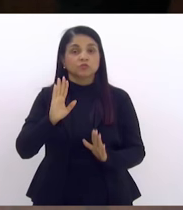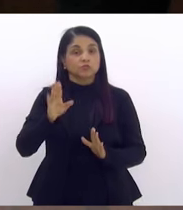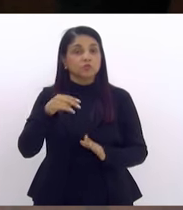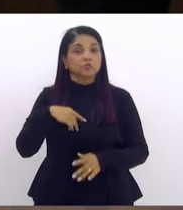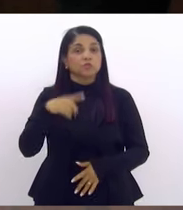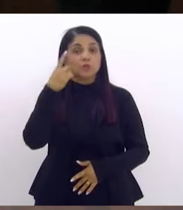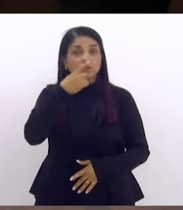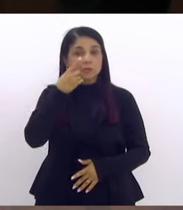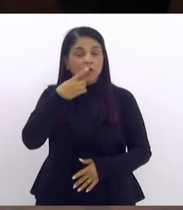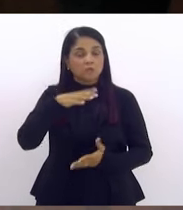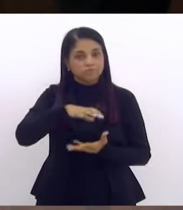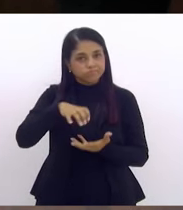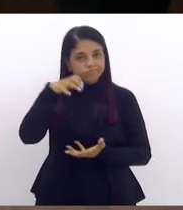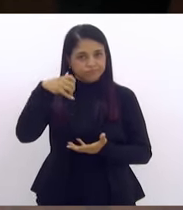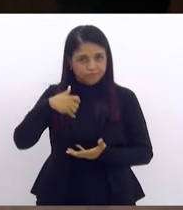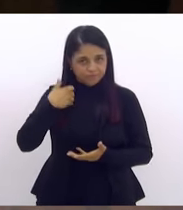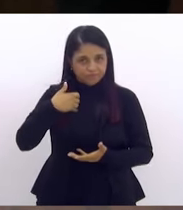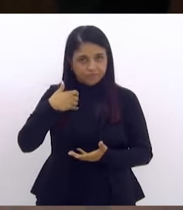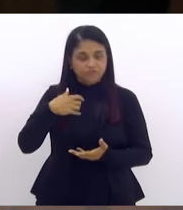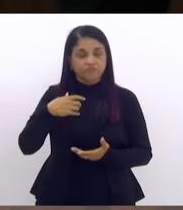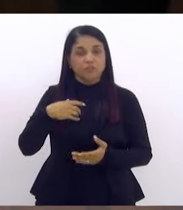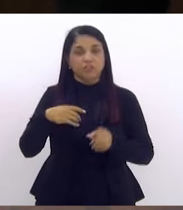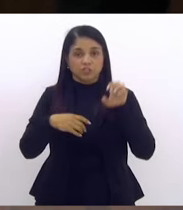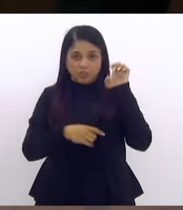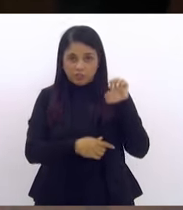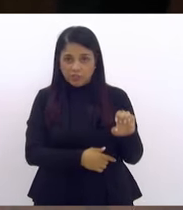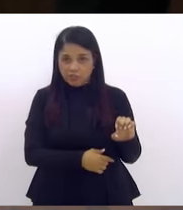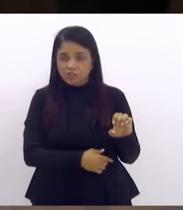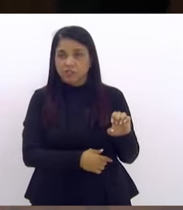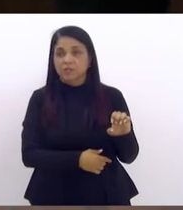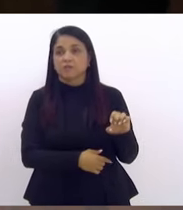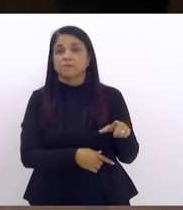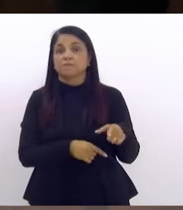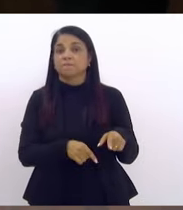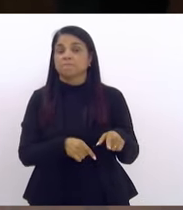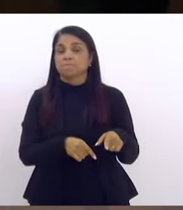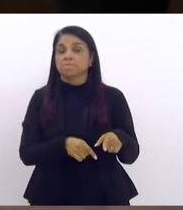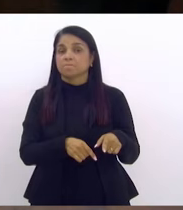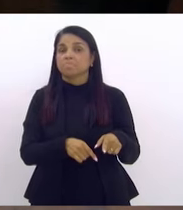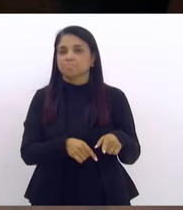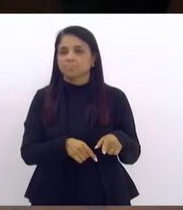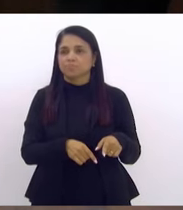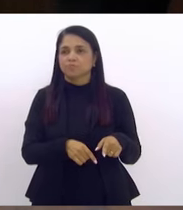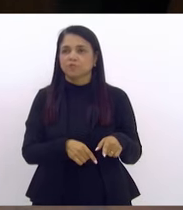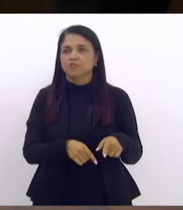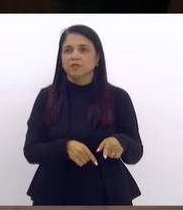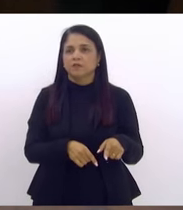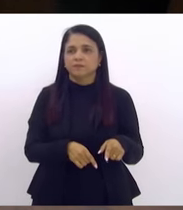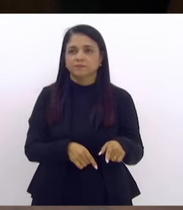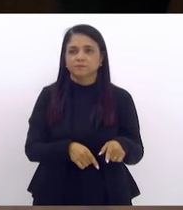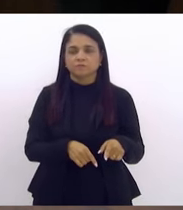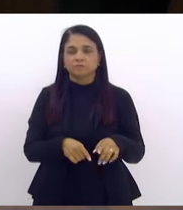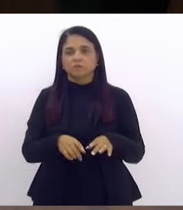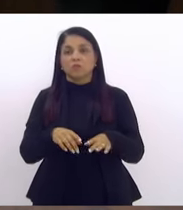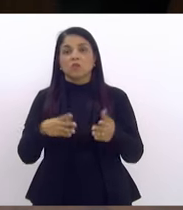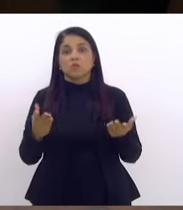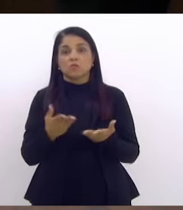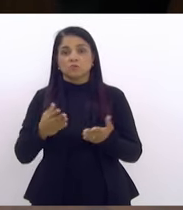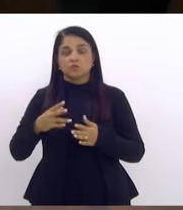antigos, os esquerdistas, que a passarela do samba, chamado